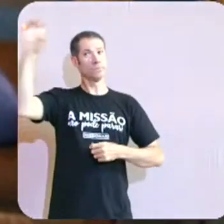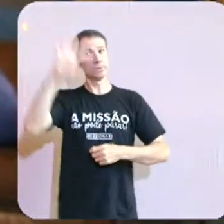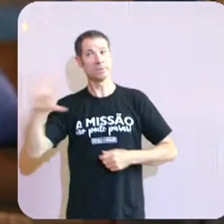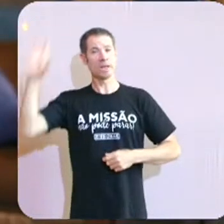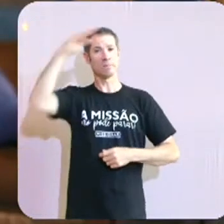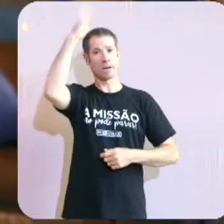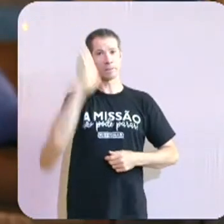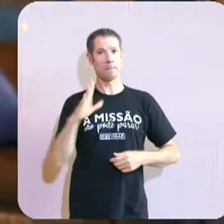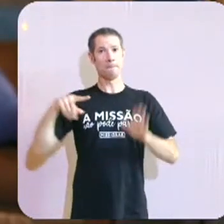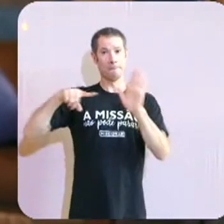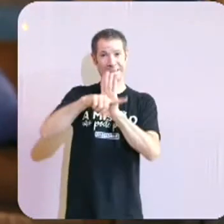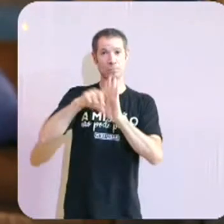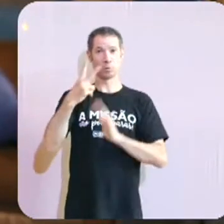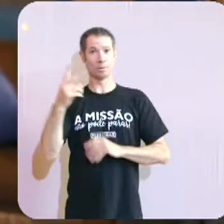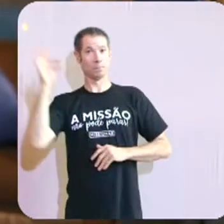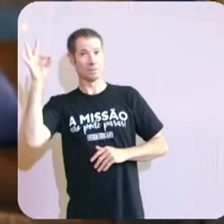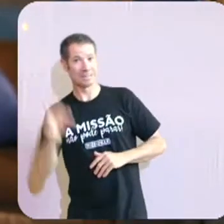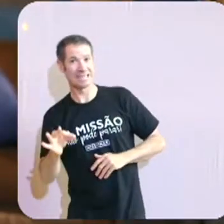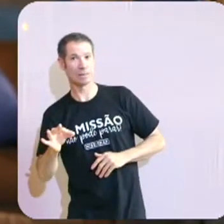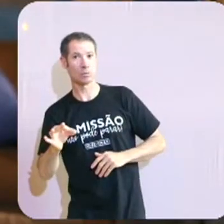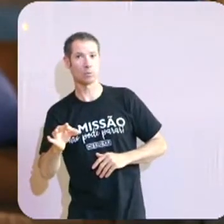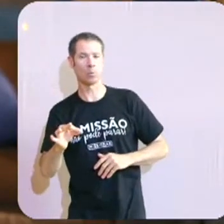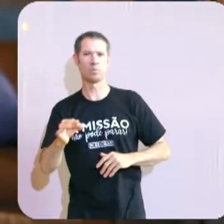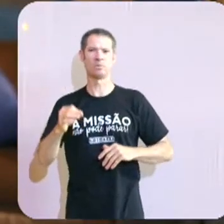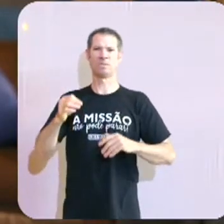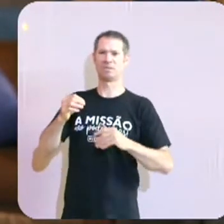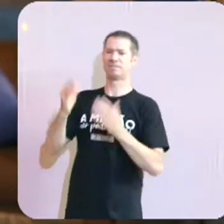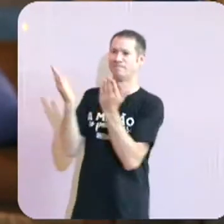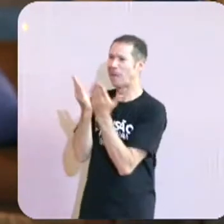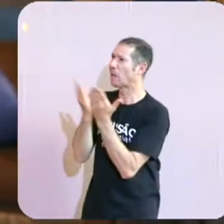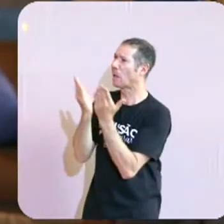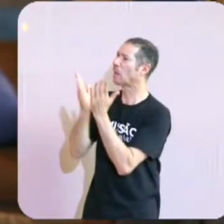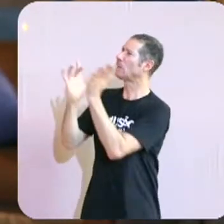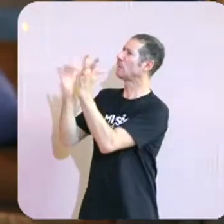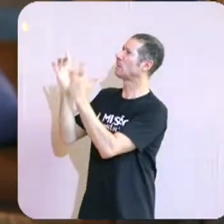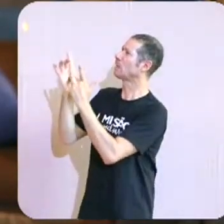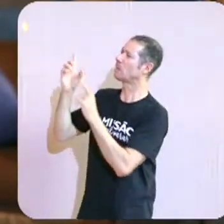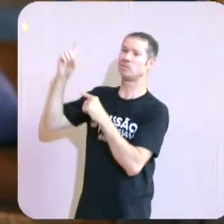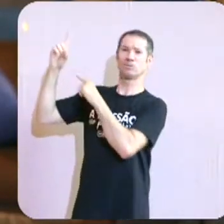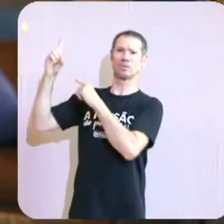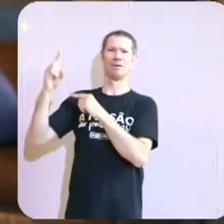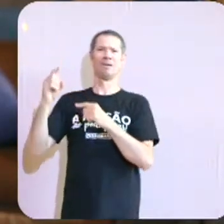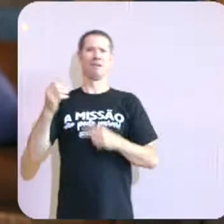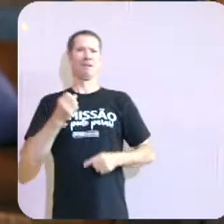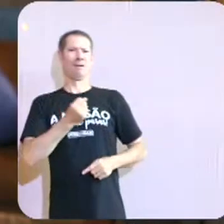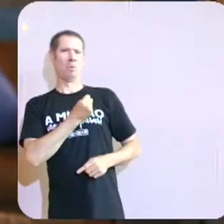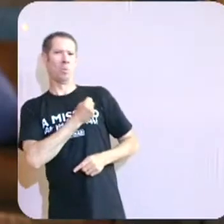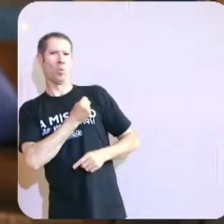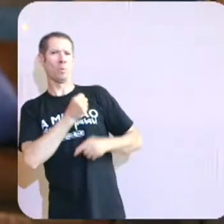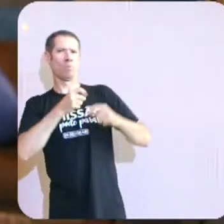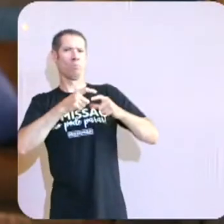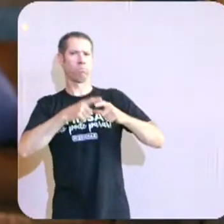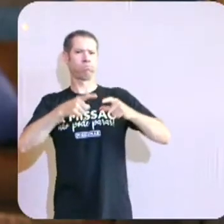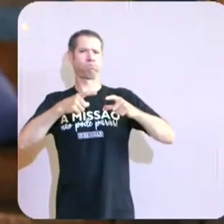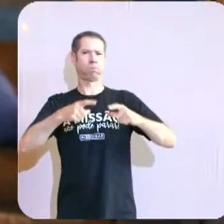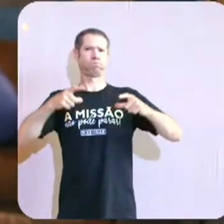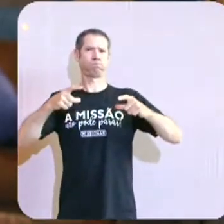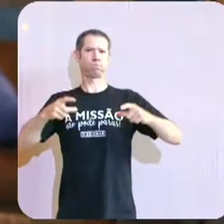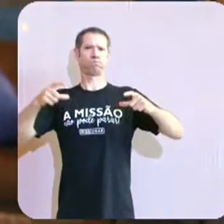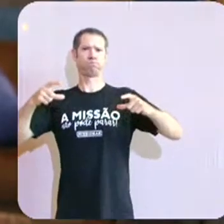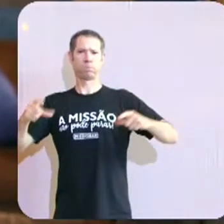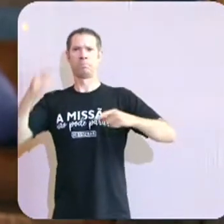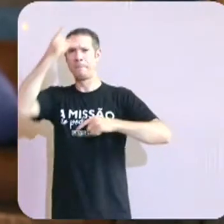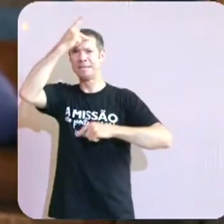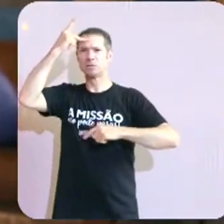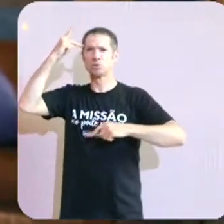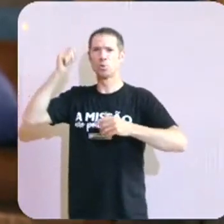de 2% de surdos se declarando crentes em Cristo Jesus. O número cresce cada vez mais de imigrantes, de